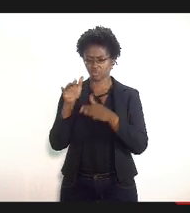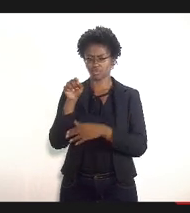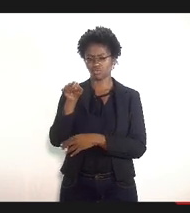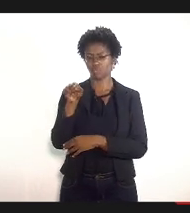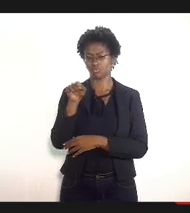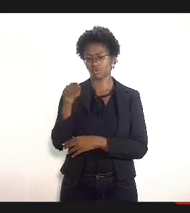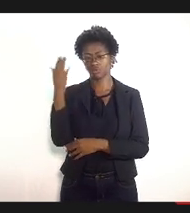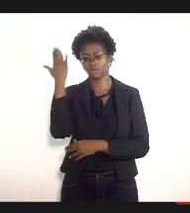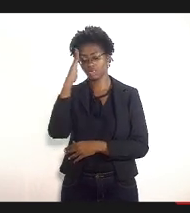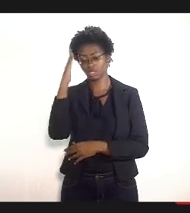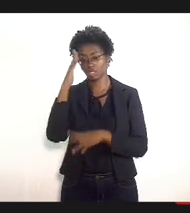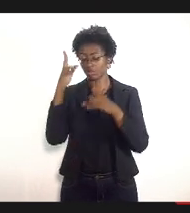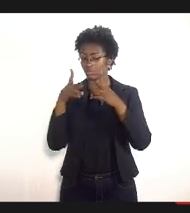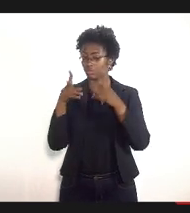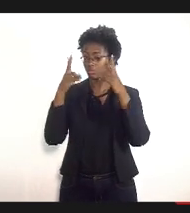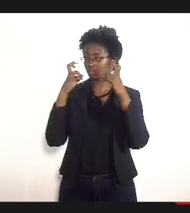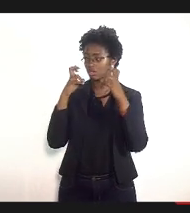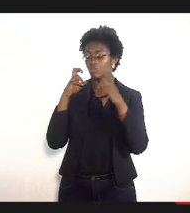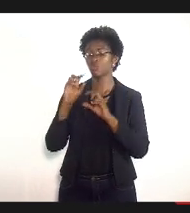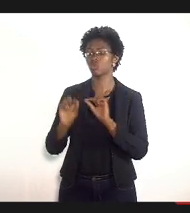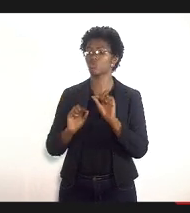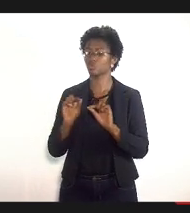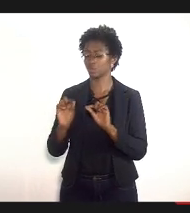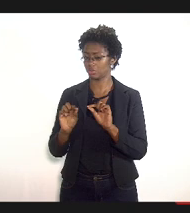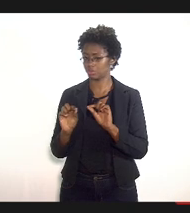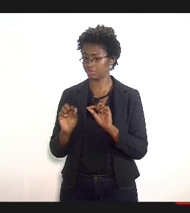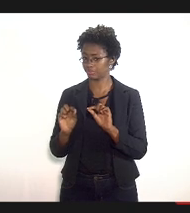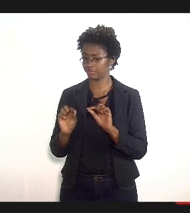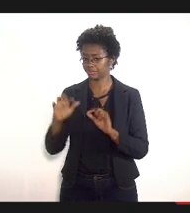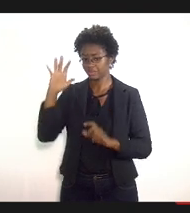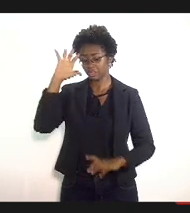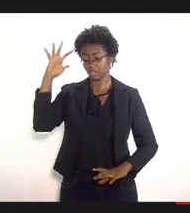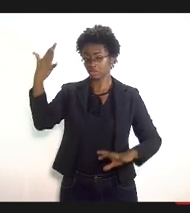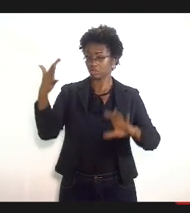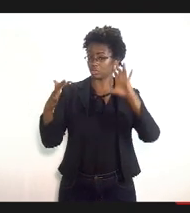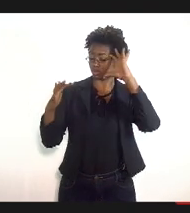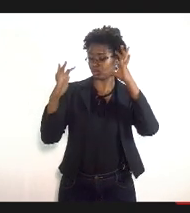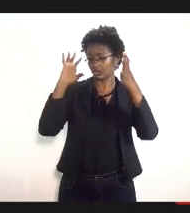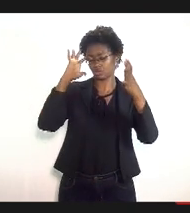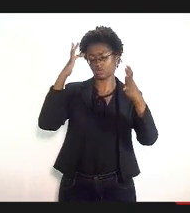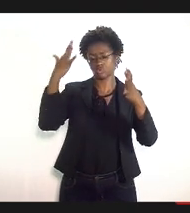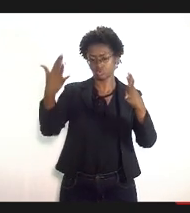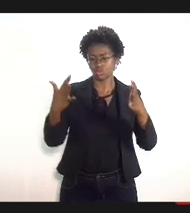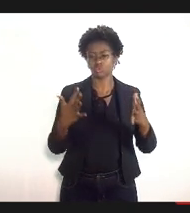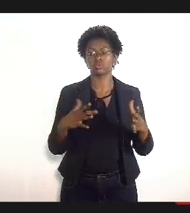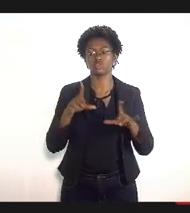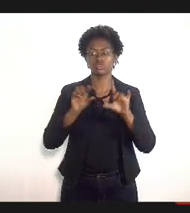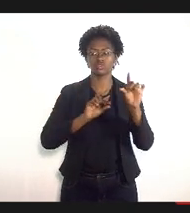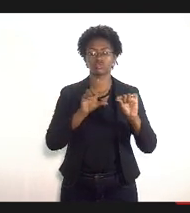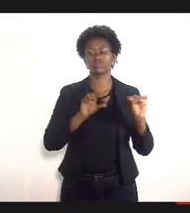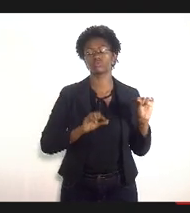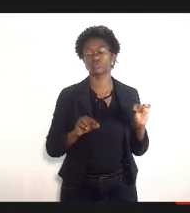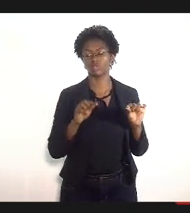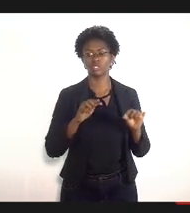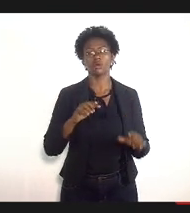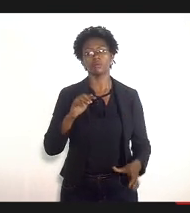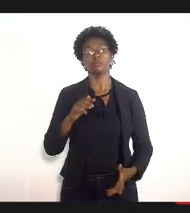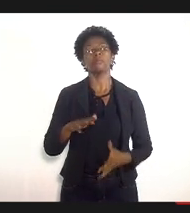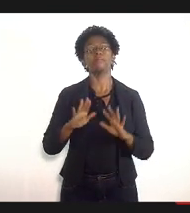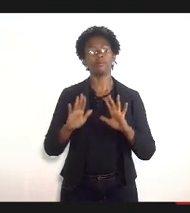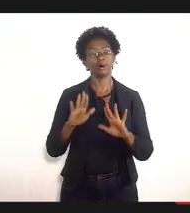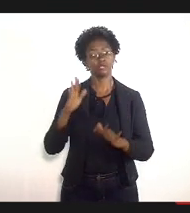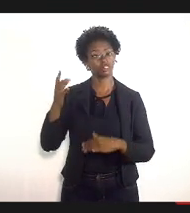do que eu entendo que deva ser as resoluções, né, os encaminhamentos práticos dessa audiência. Nós